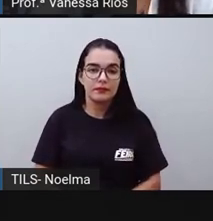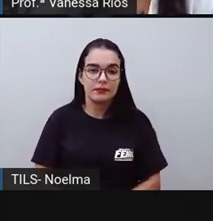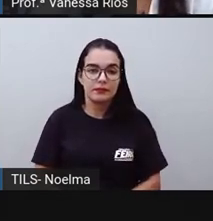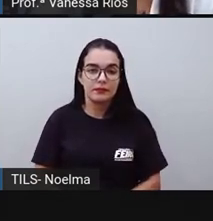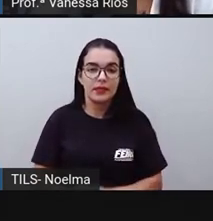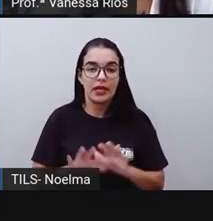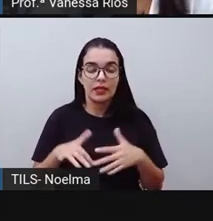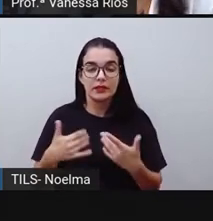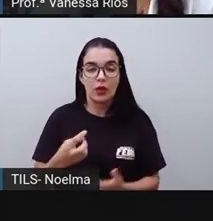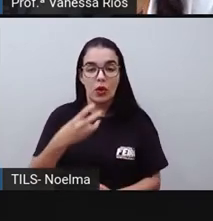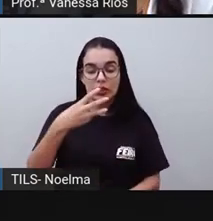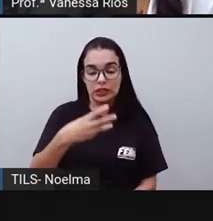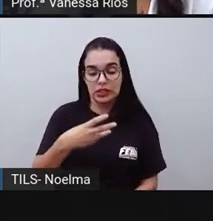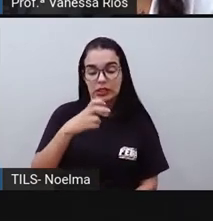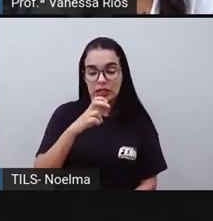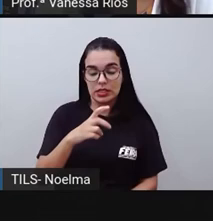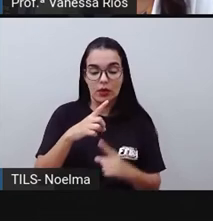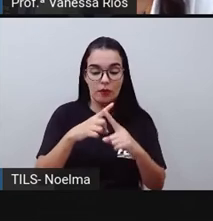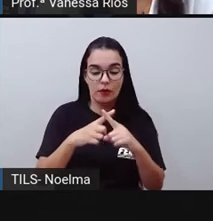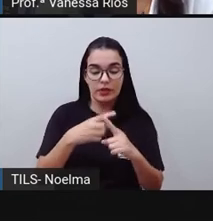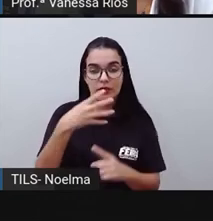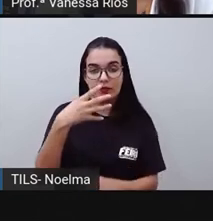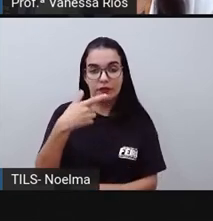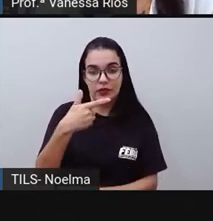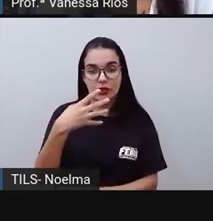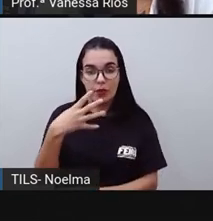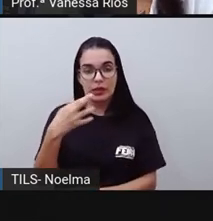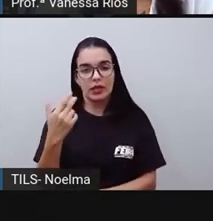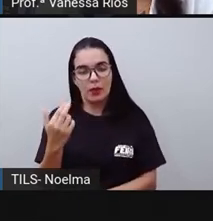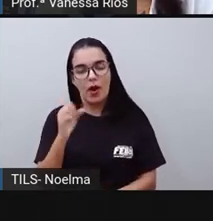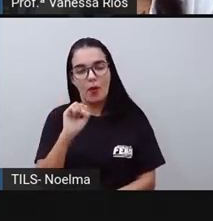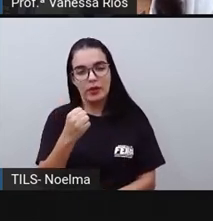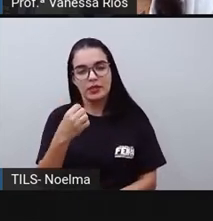Então, 35 vezes 24 é igual a